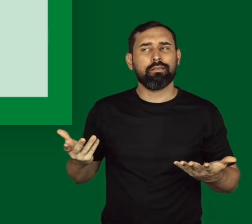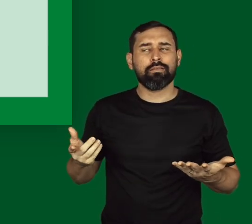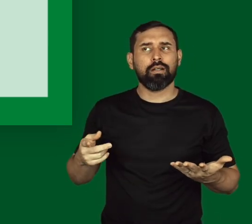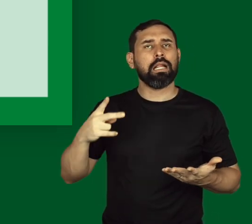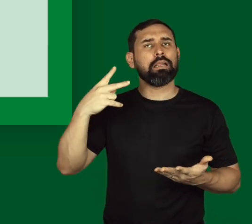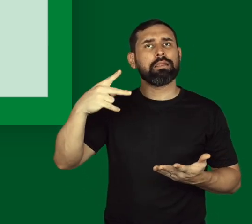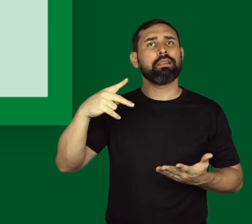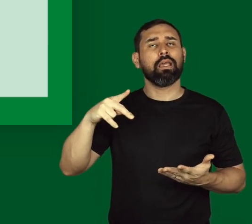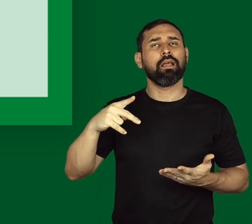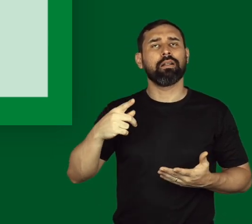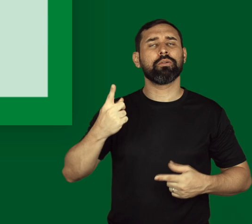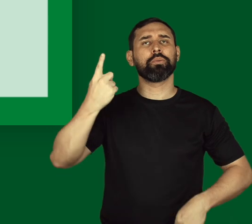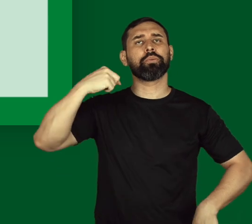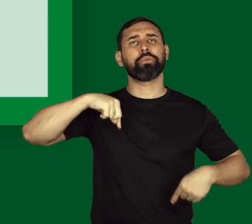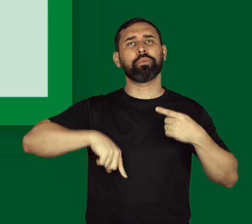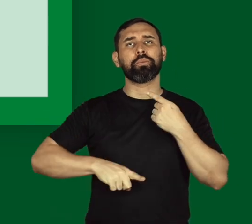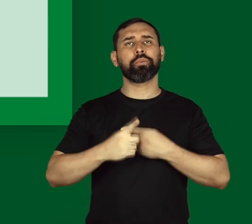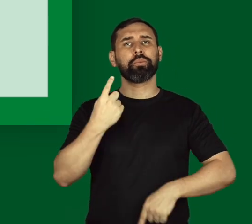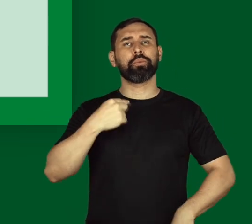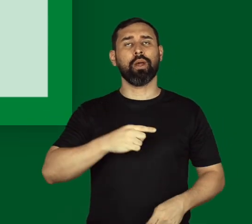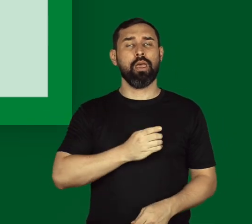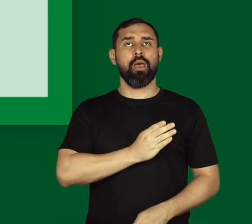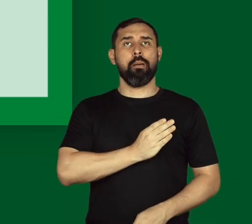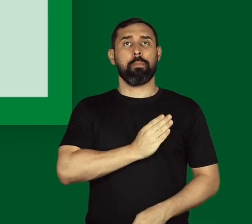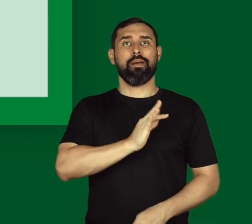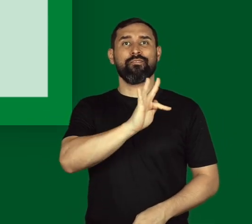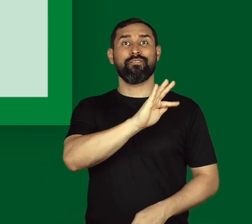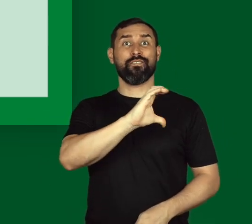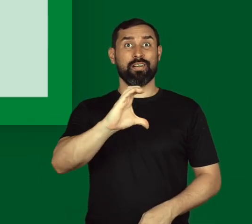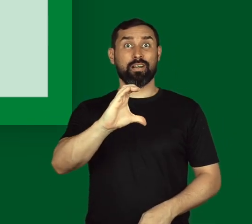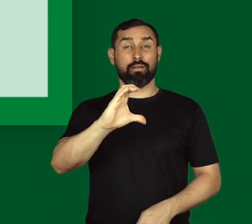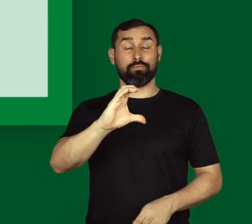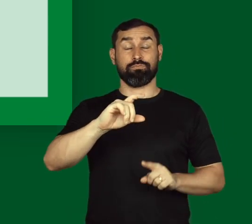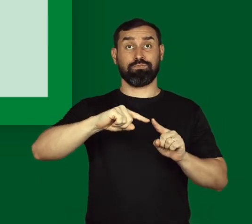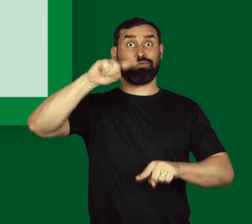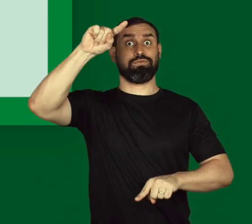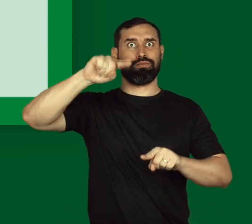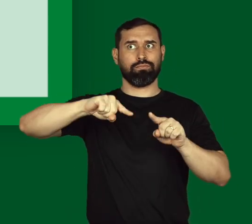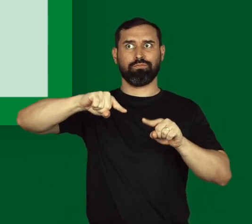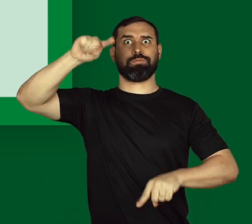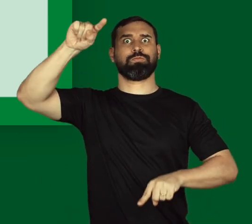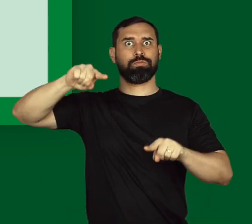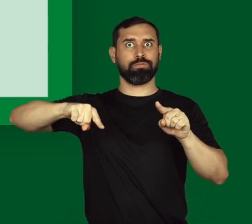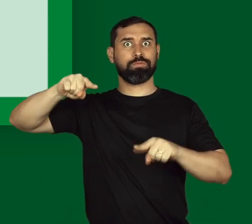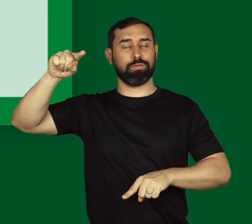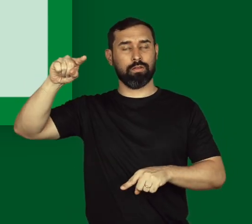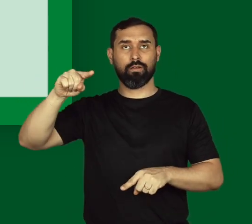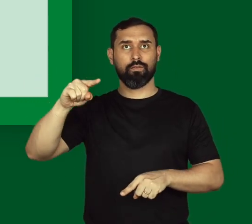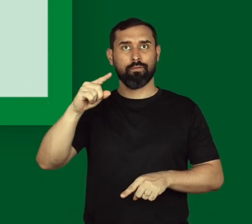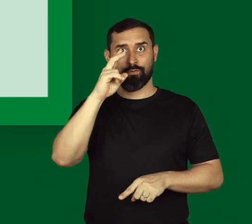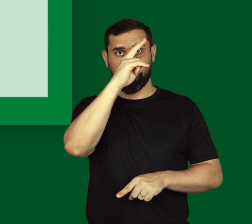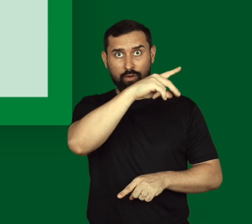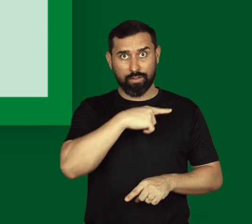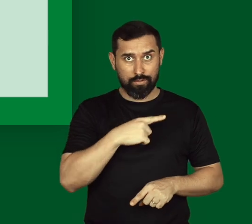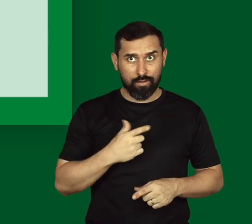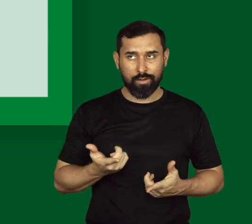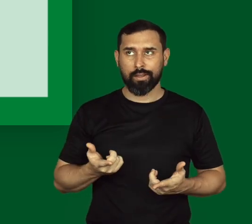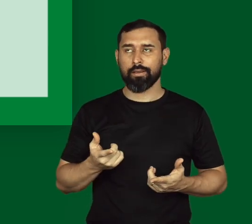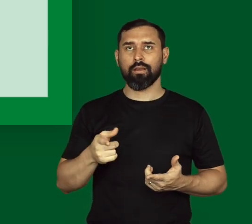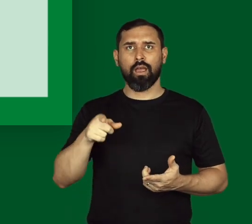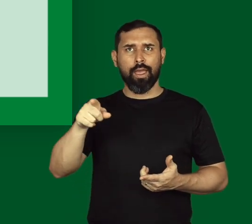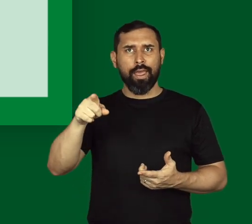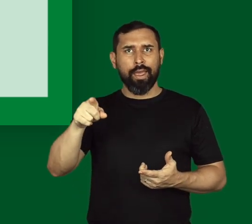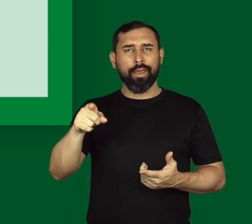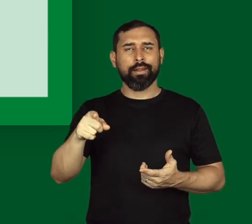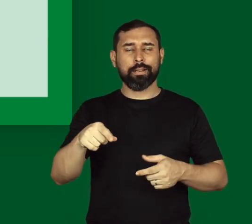enchimento capilar prolongado, frequência cardíaca muito elevada, ele está com a temperatura de